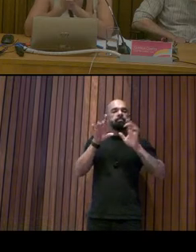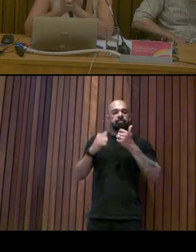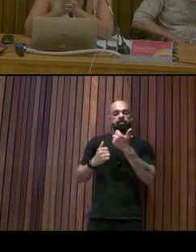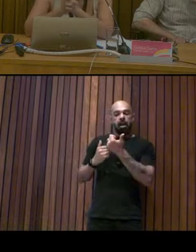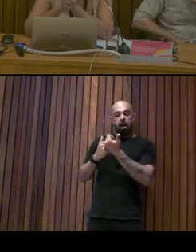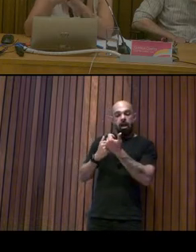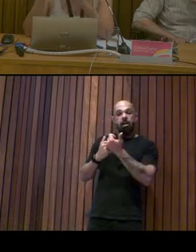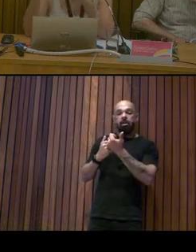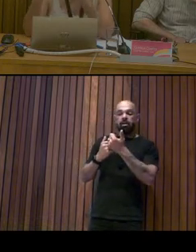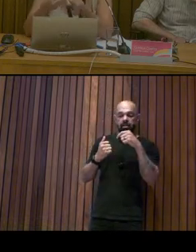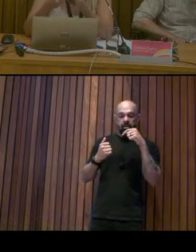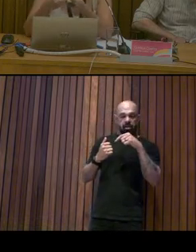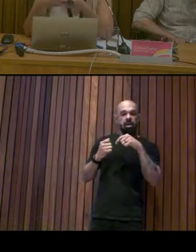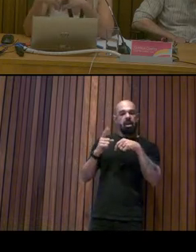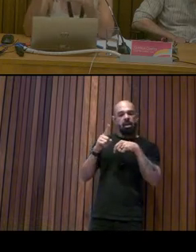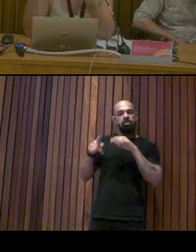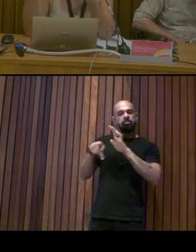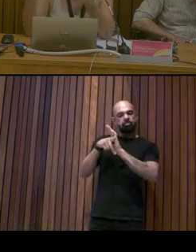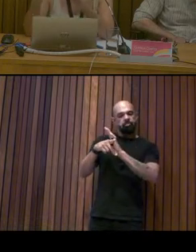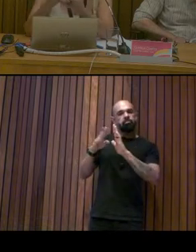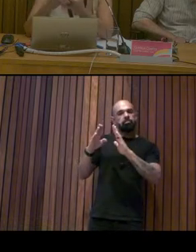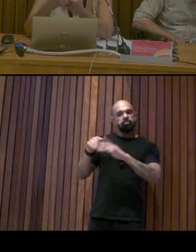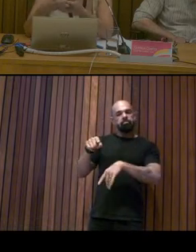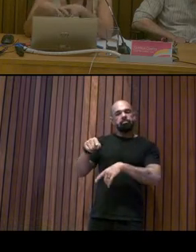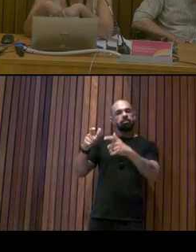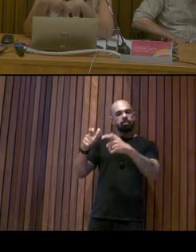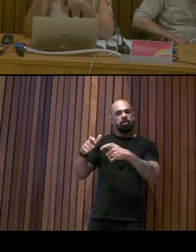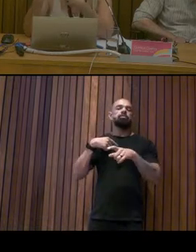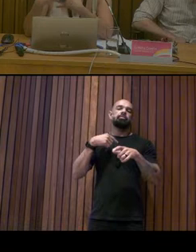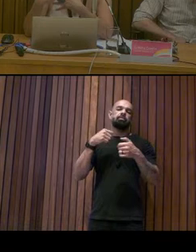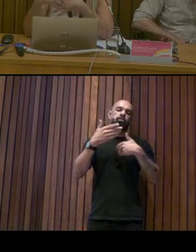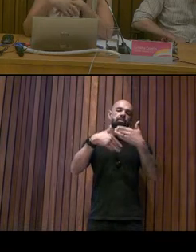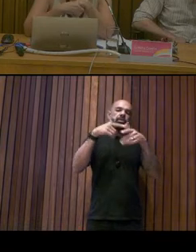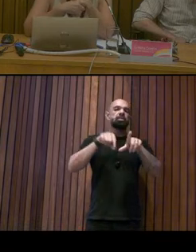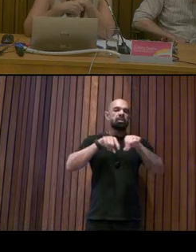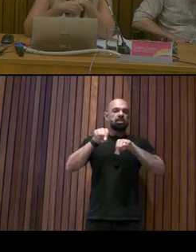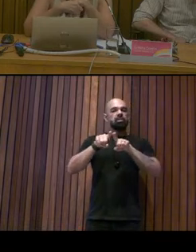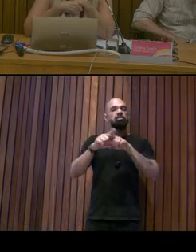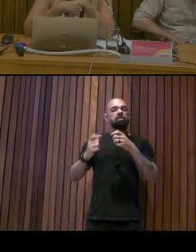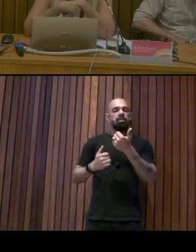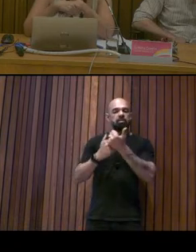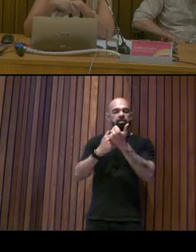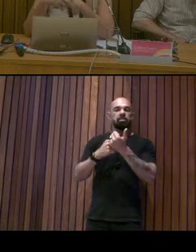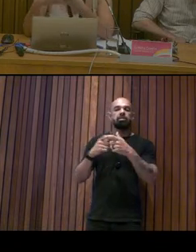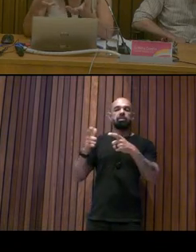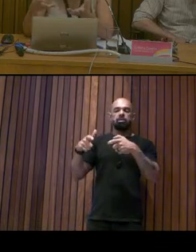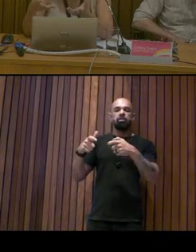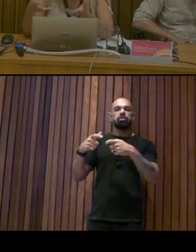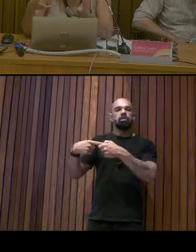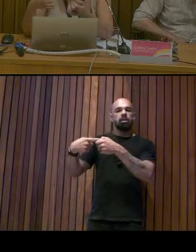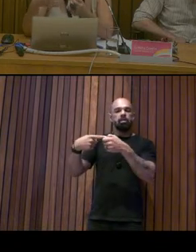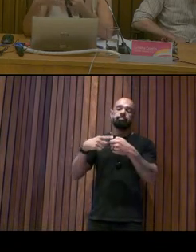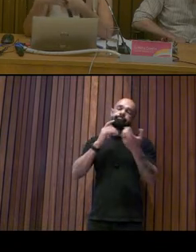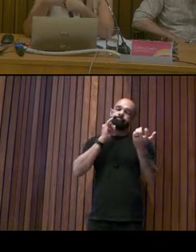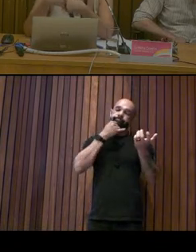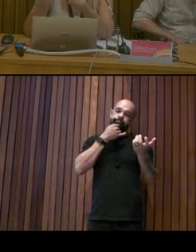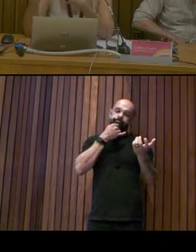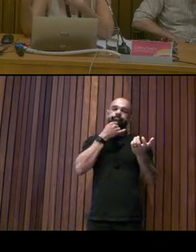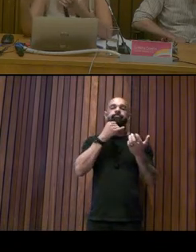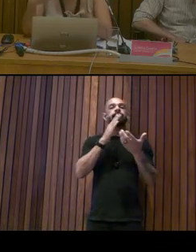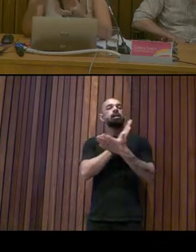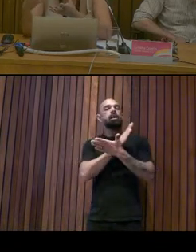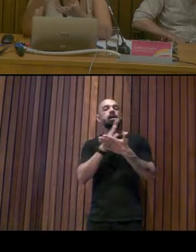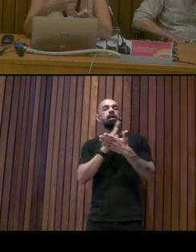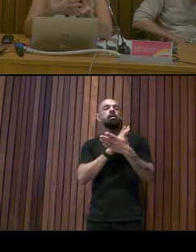auxiliares fossem do território. A gente fez todo um processo de seleção também desses auxiliares no território. Infelizmente, a gente, em